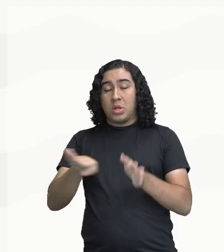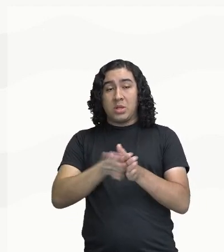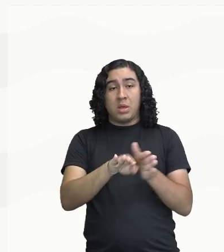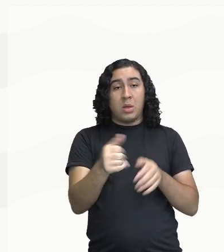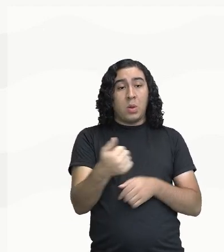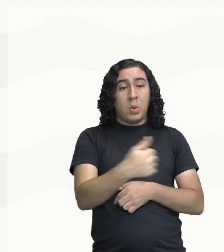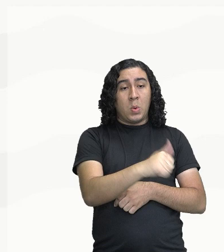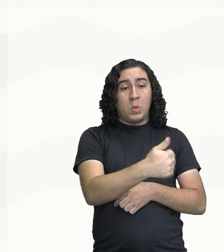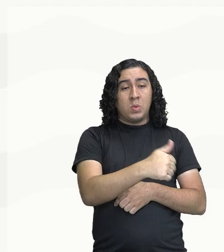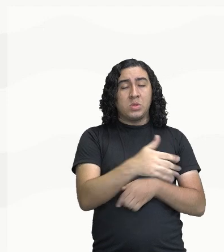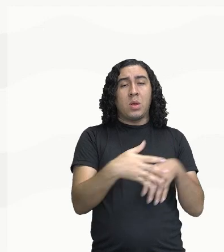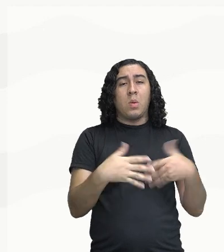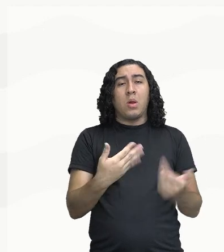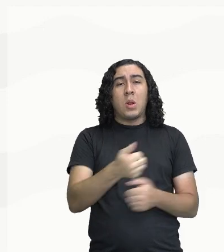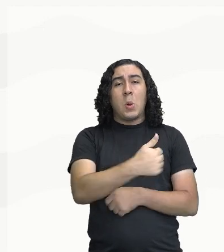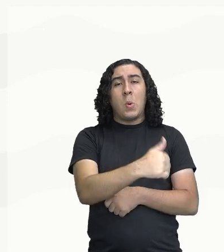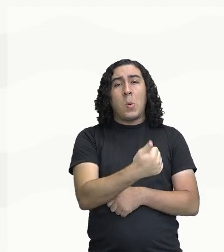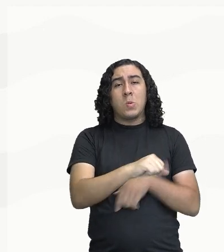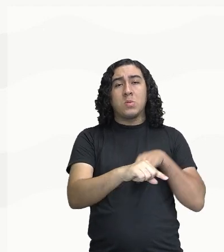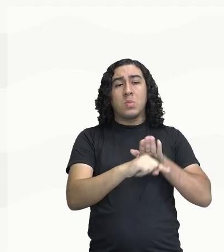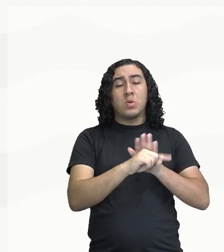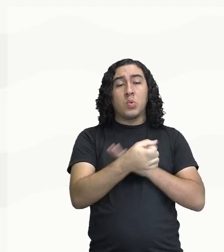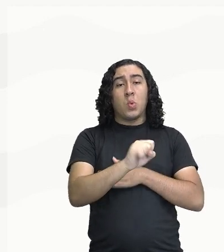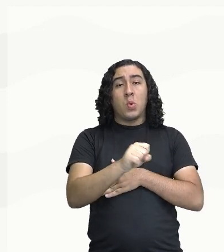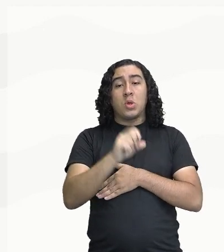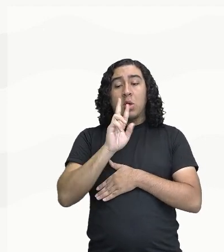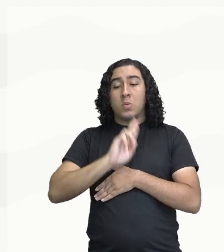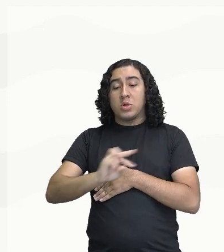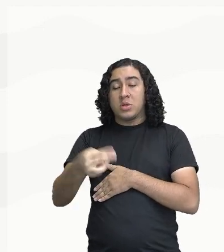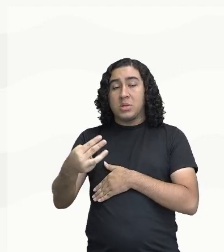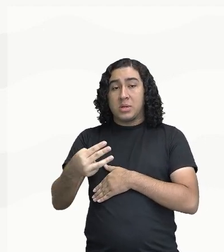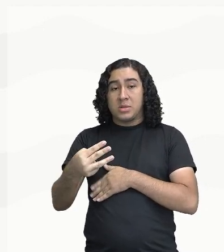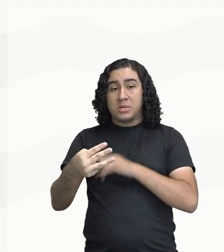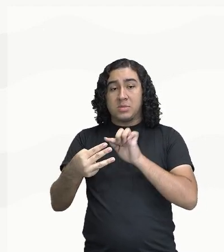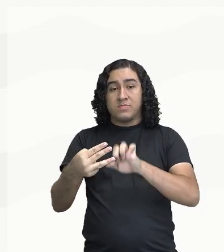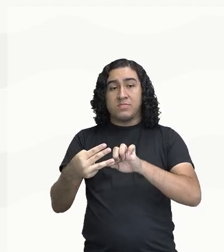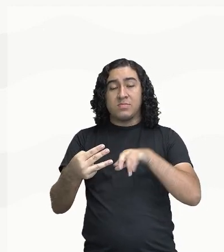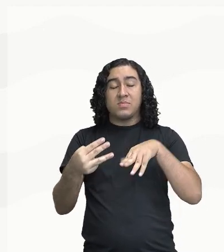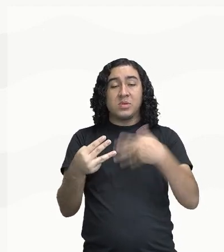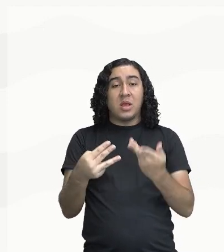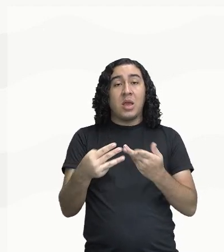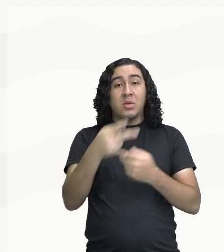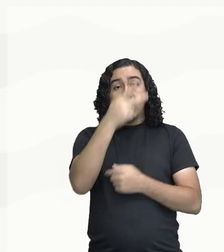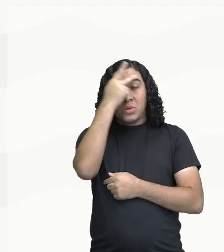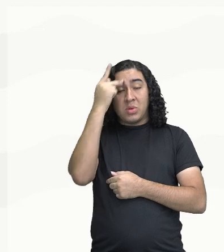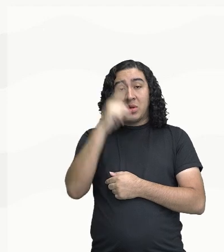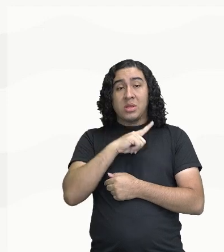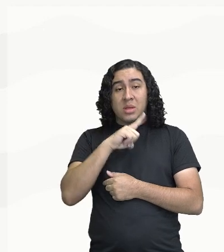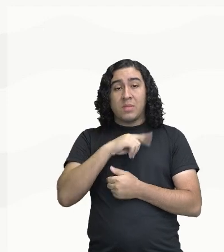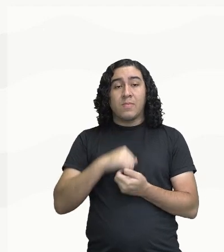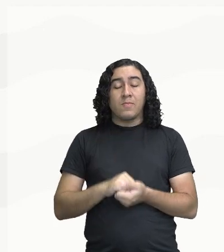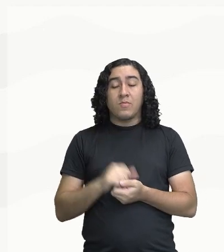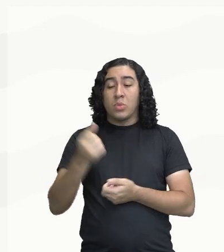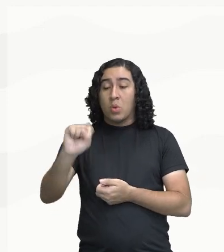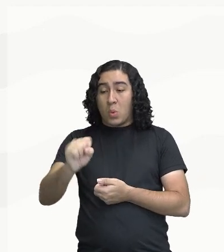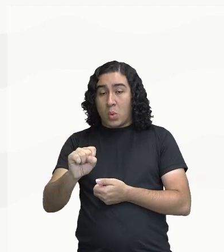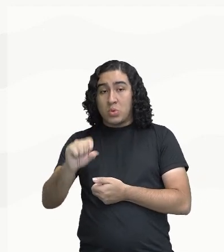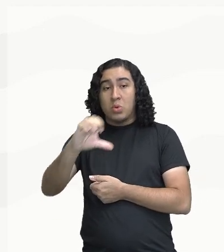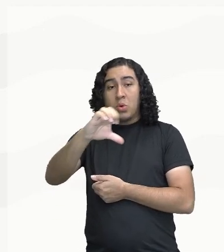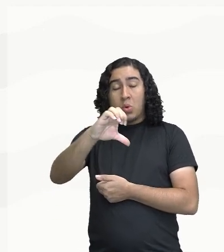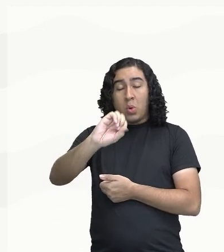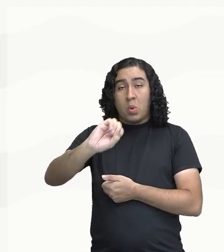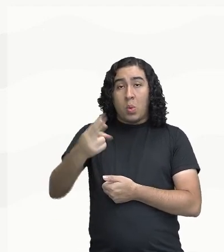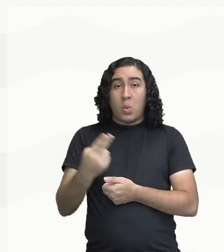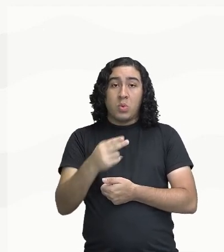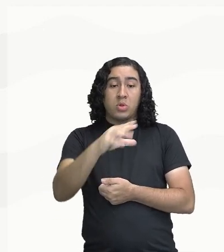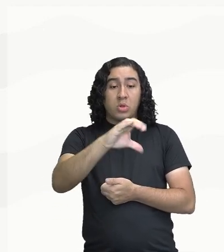mínimos. Quanto é 11 menos 8? 3. Então, essas pessoas ganham ou 8, ou